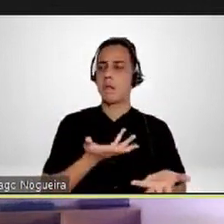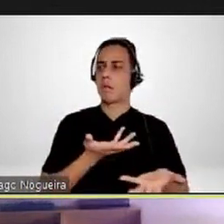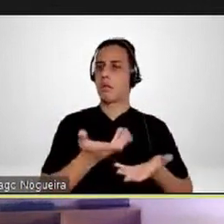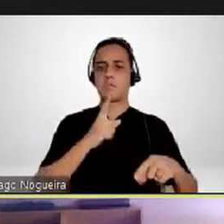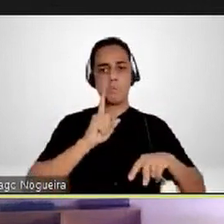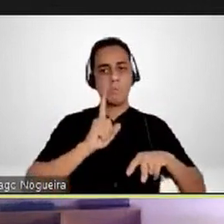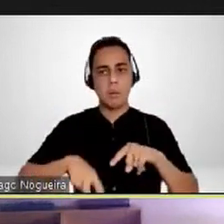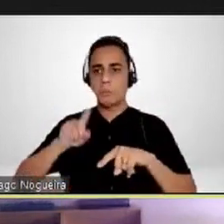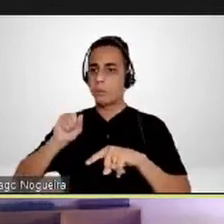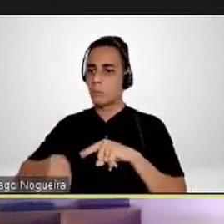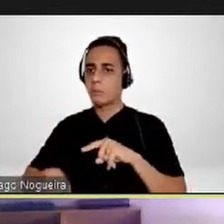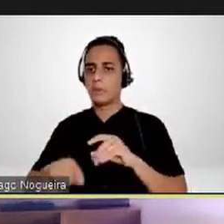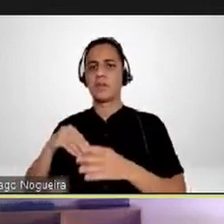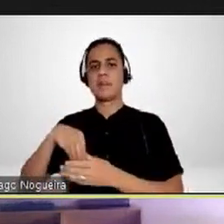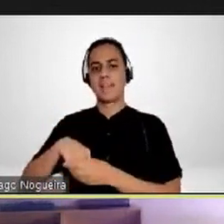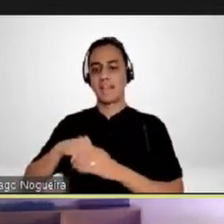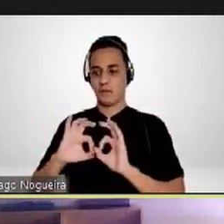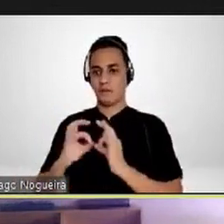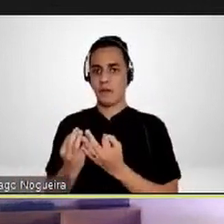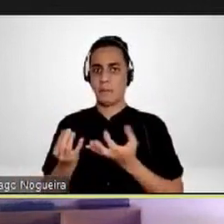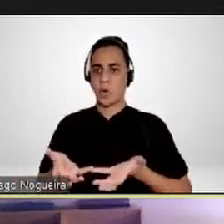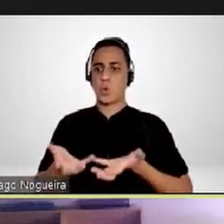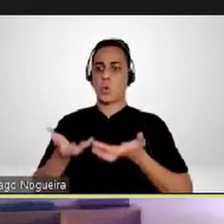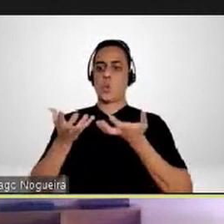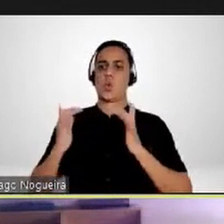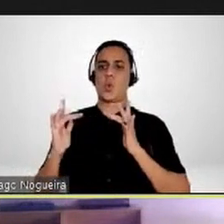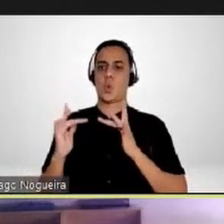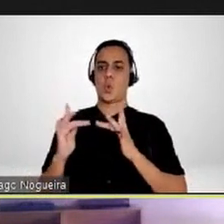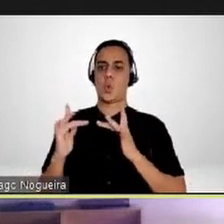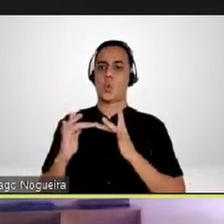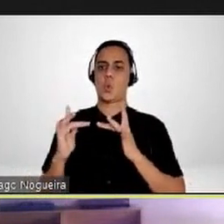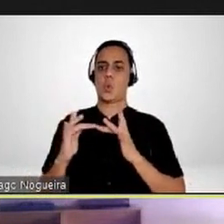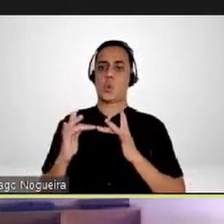núcleos familiares. Pode ir.